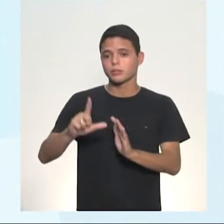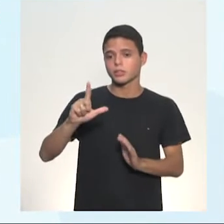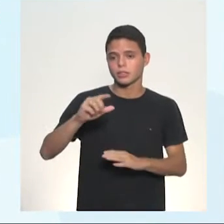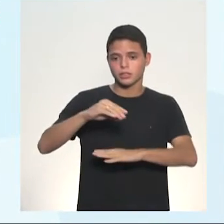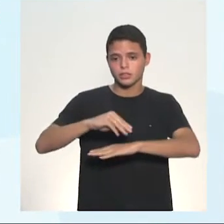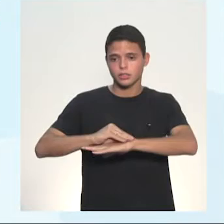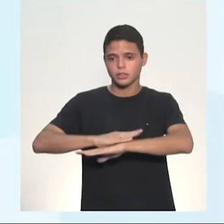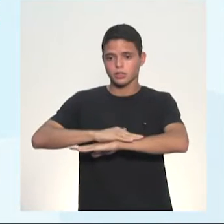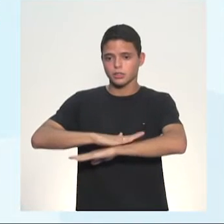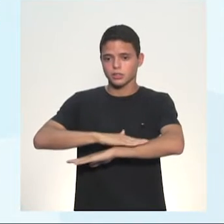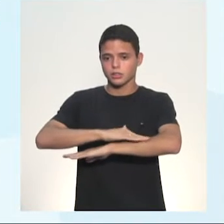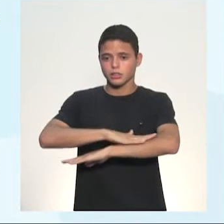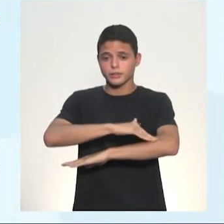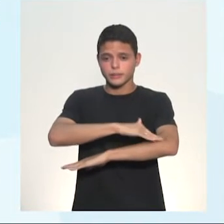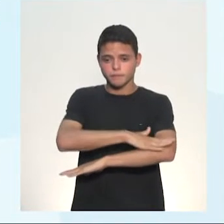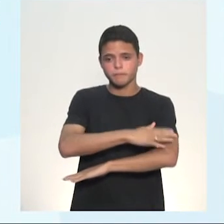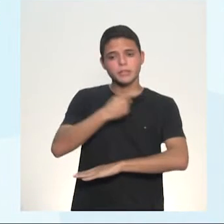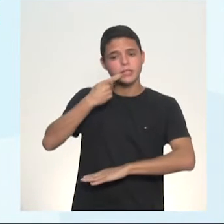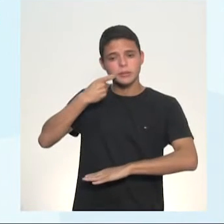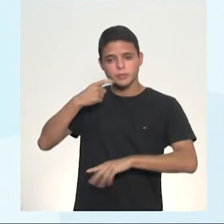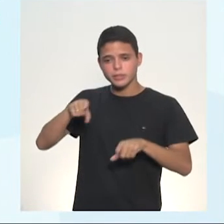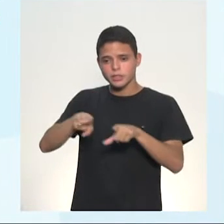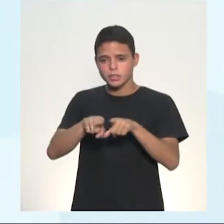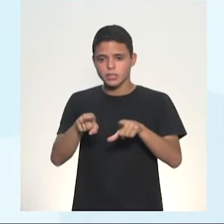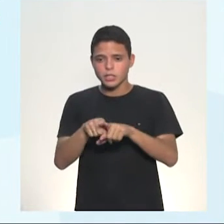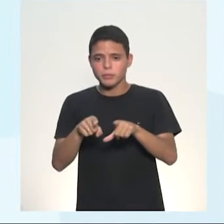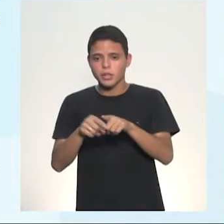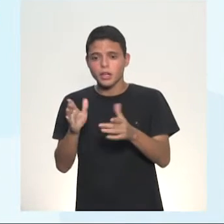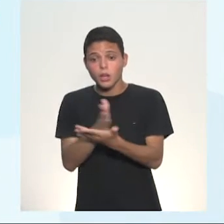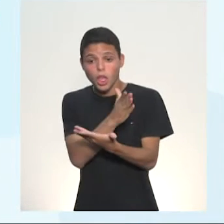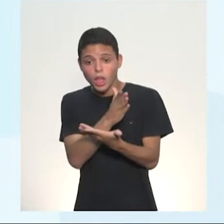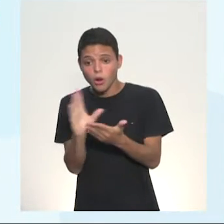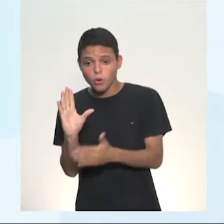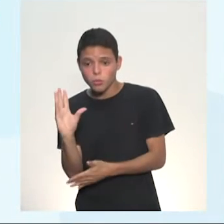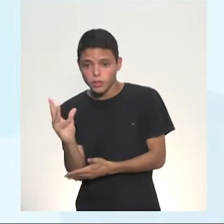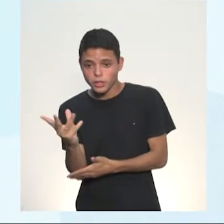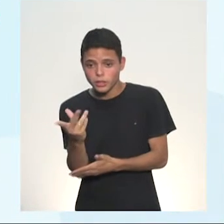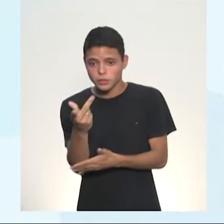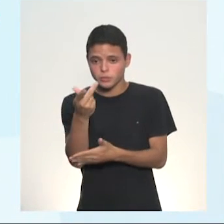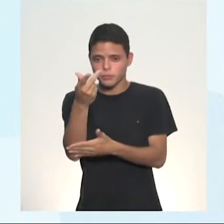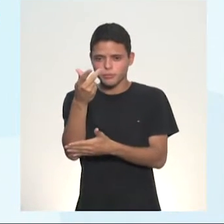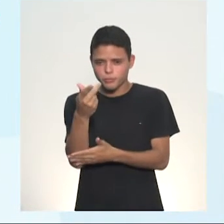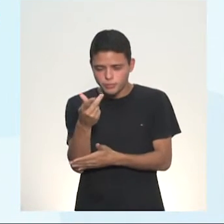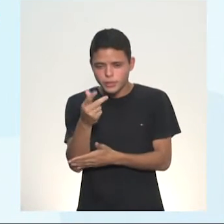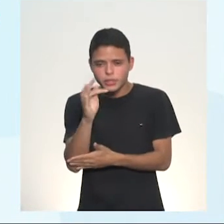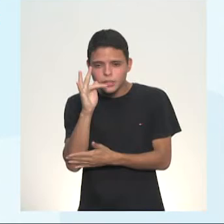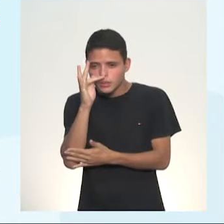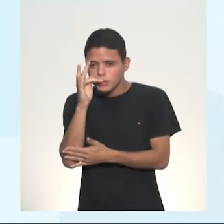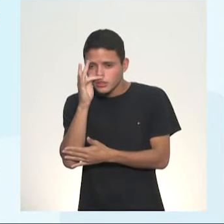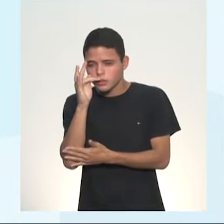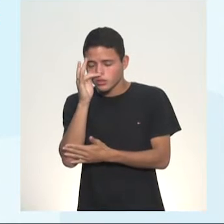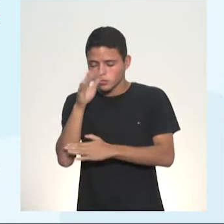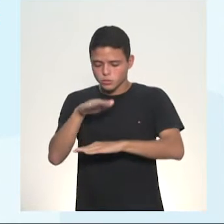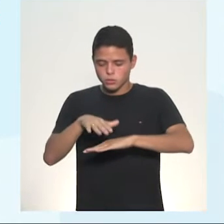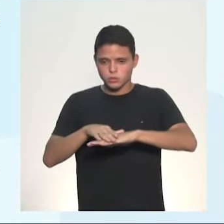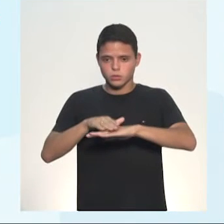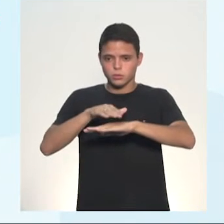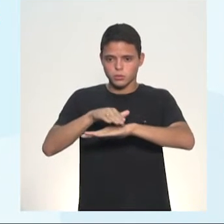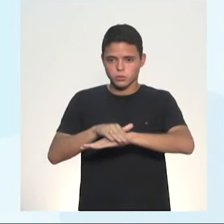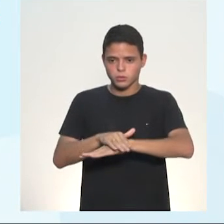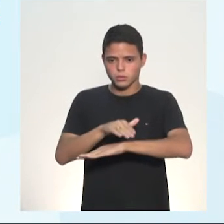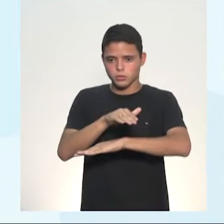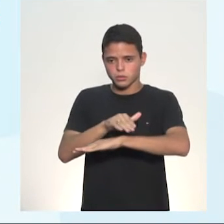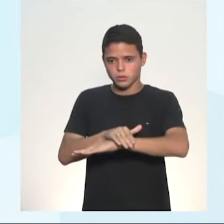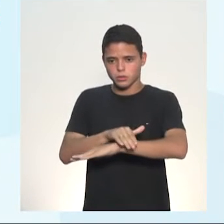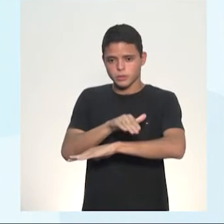e fitoplânctons, é isso? Isso. Na verdade, o fitoplâncton ele vai ser mais ou menos como uma plantinha que boia ali, né? Então ele